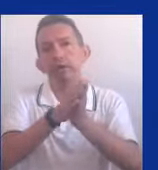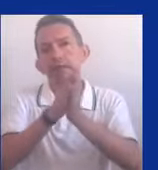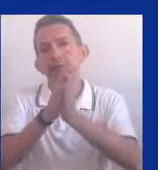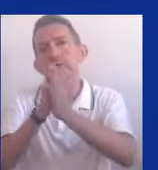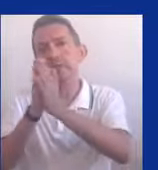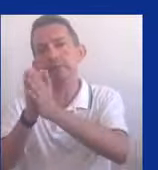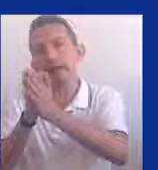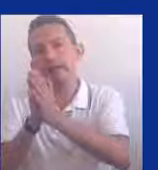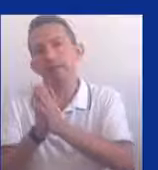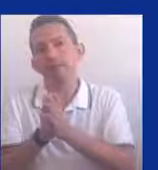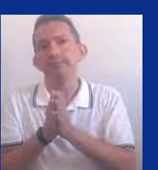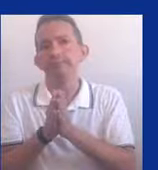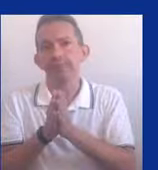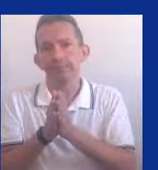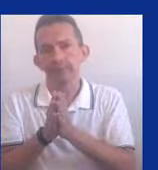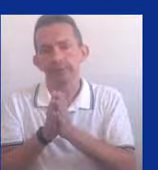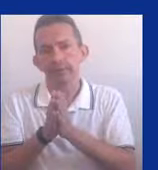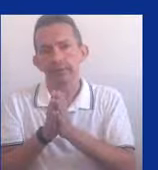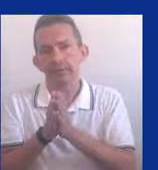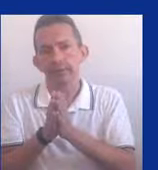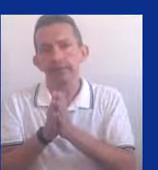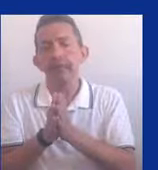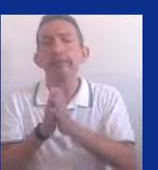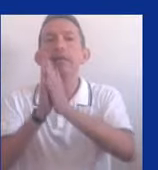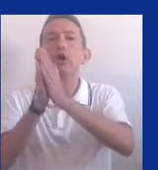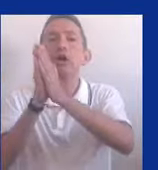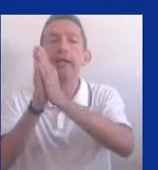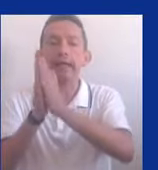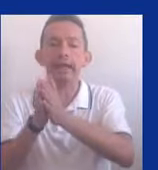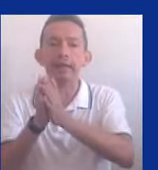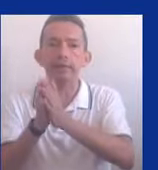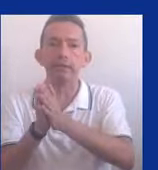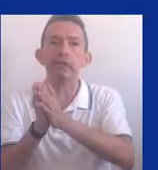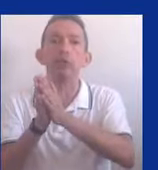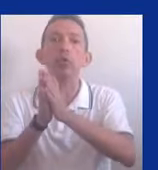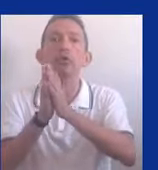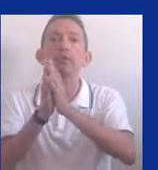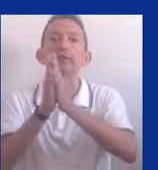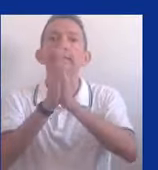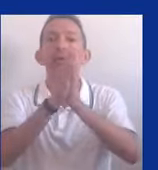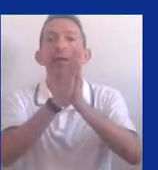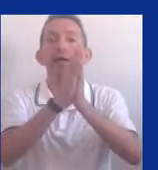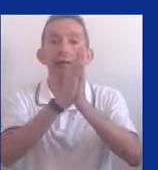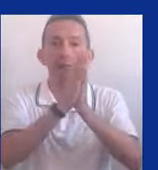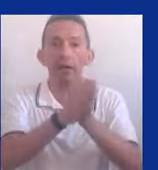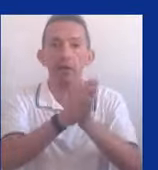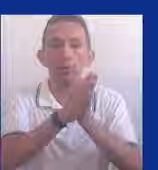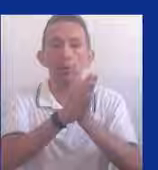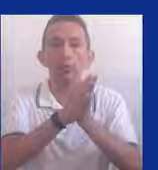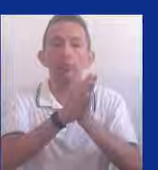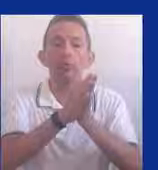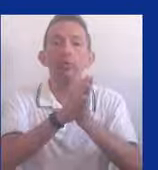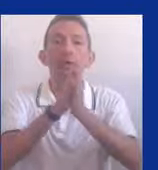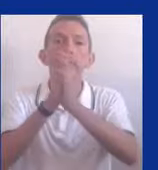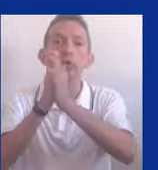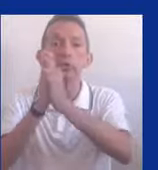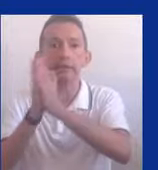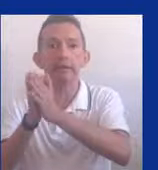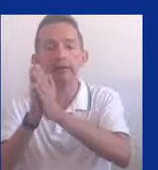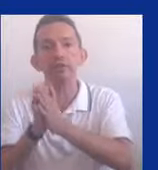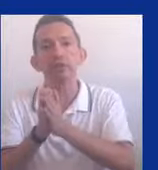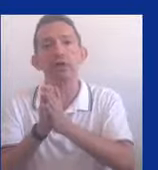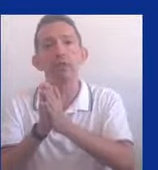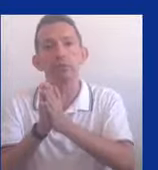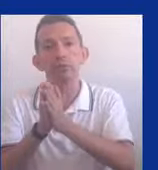só vou encontrar em células animais. E tem organelas que eu só encontro em célula animal e não